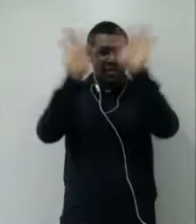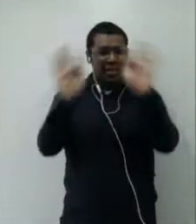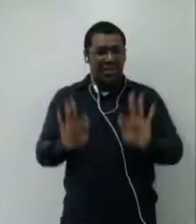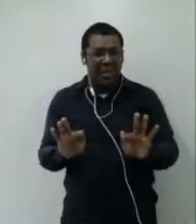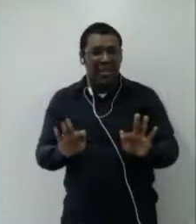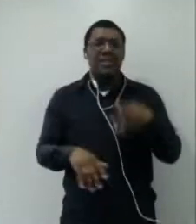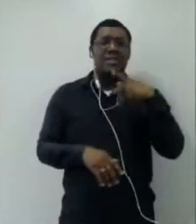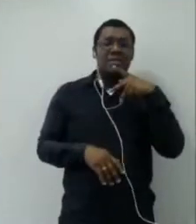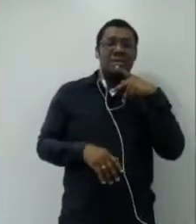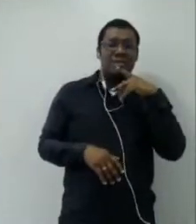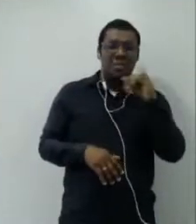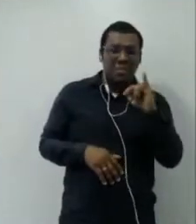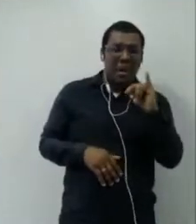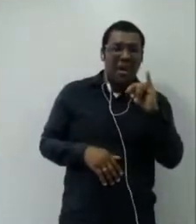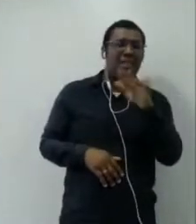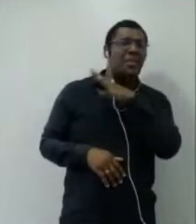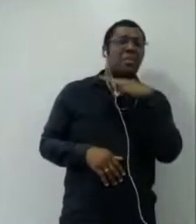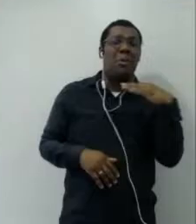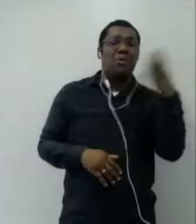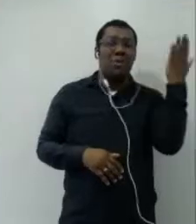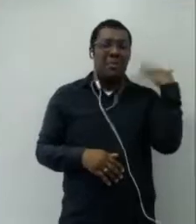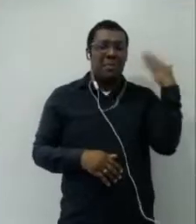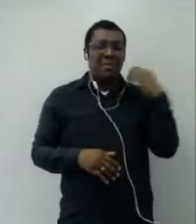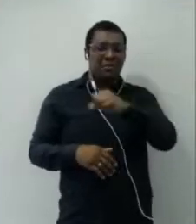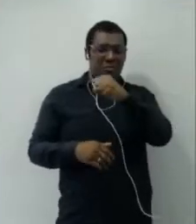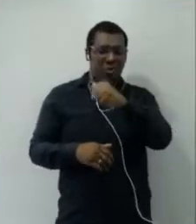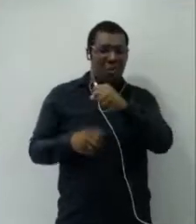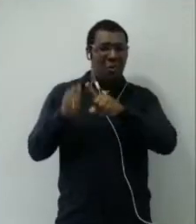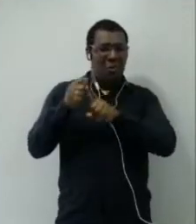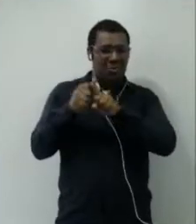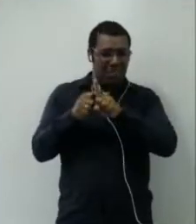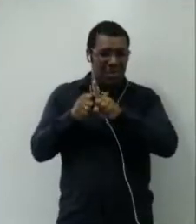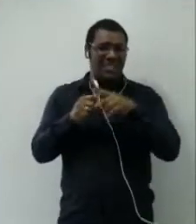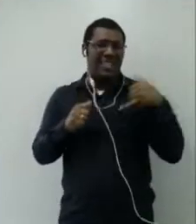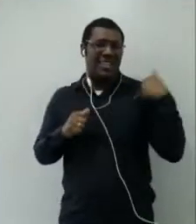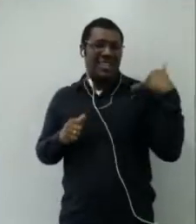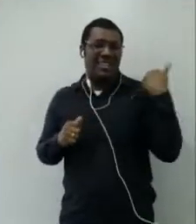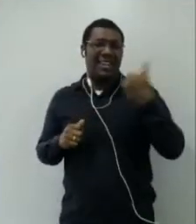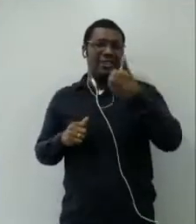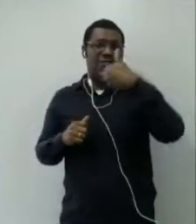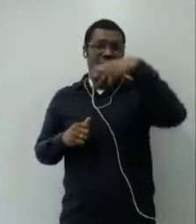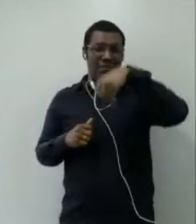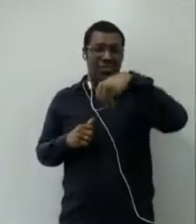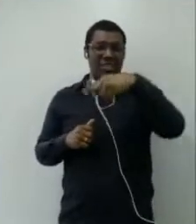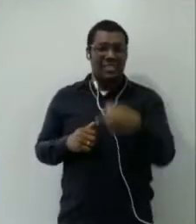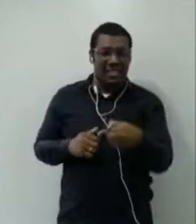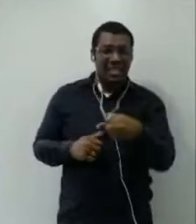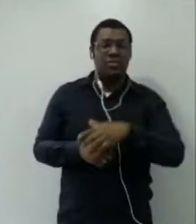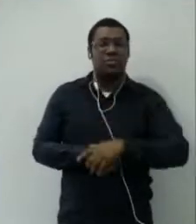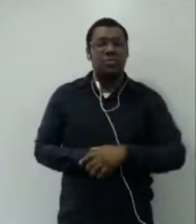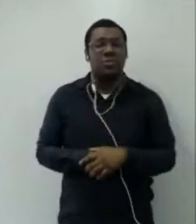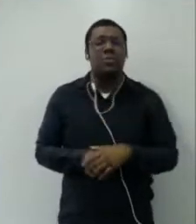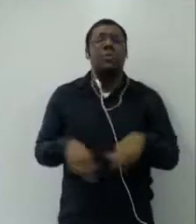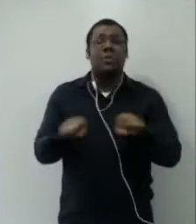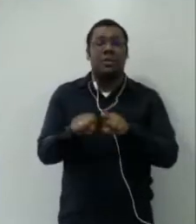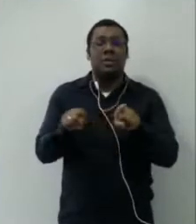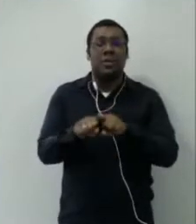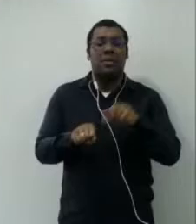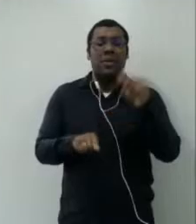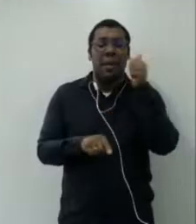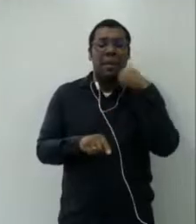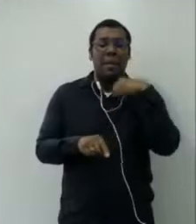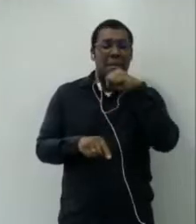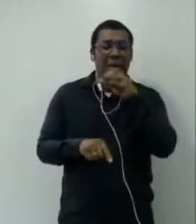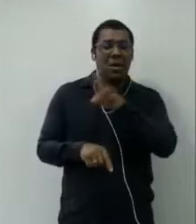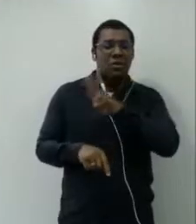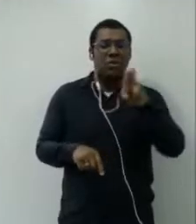falecido há 8 meses, aos 97 anos, depois de uma vida plena de realizações, e Maria Teresa de Jesus Vieira